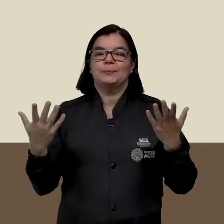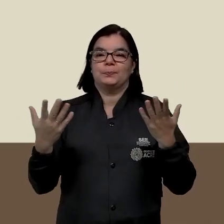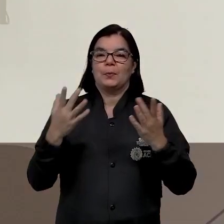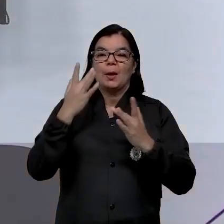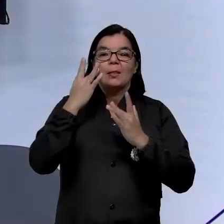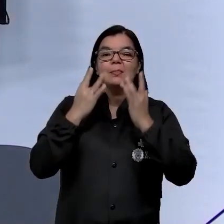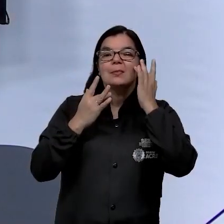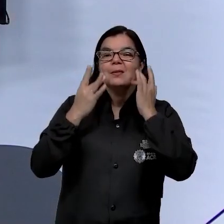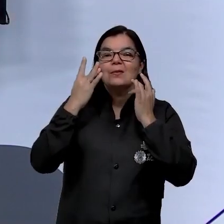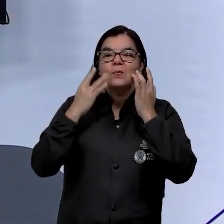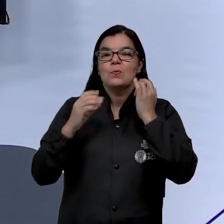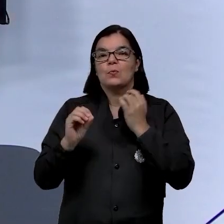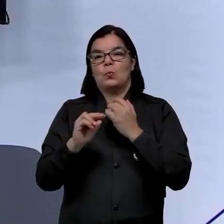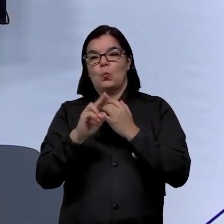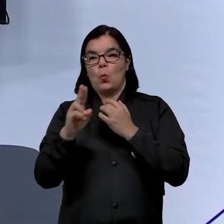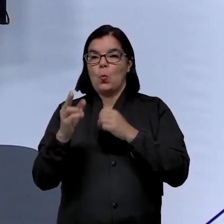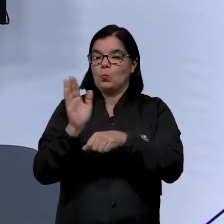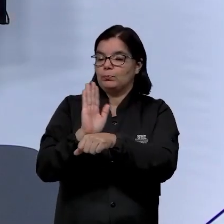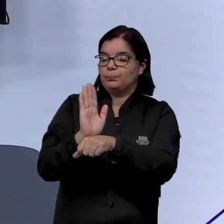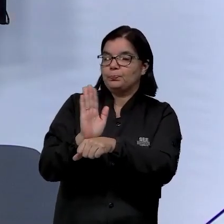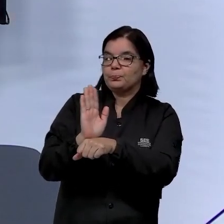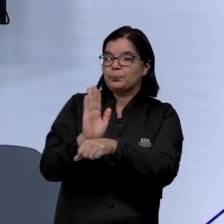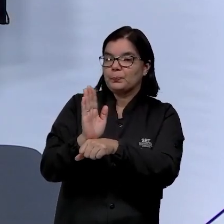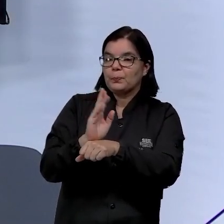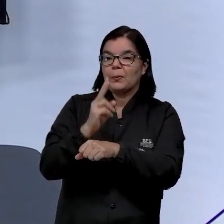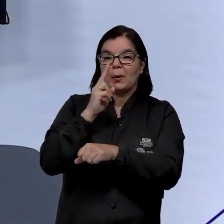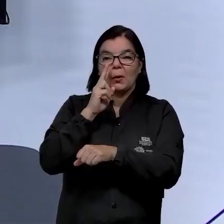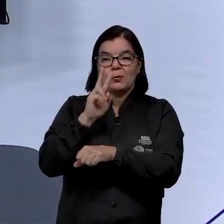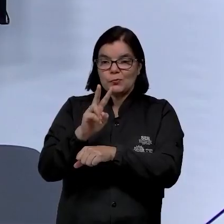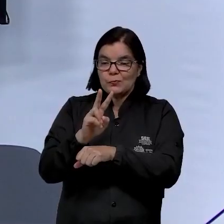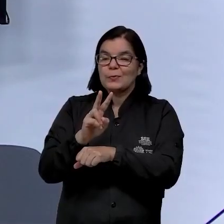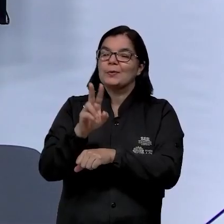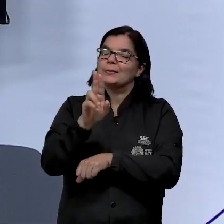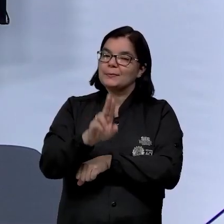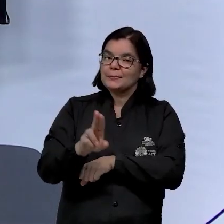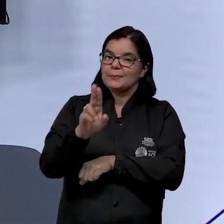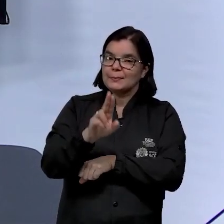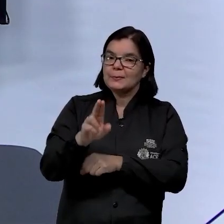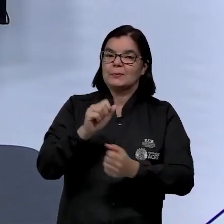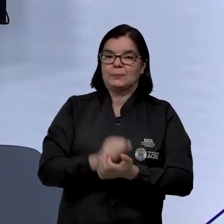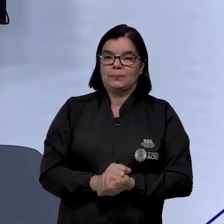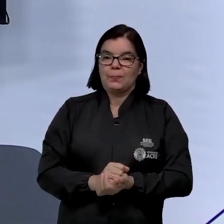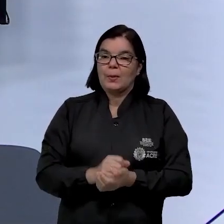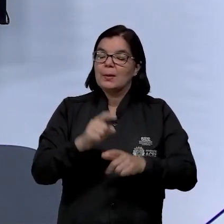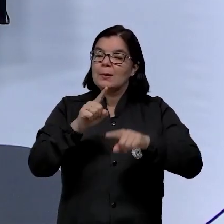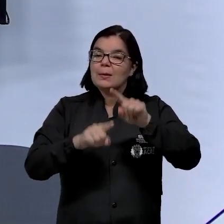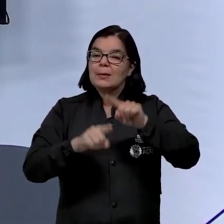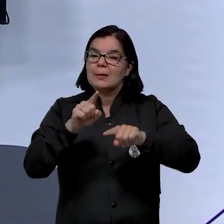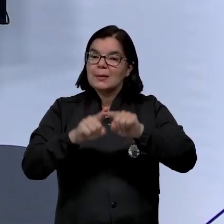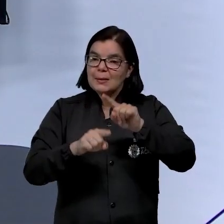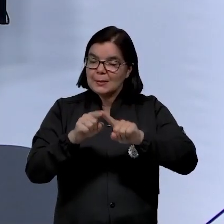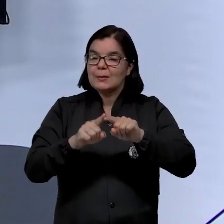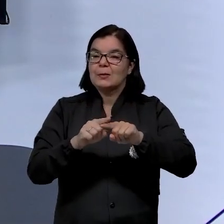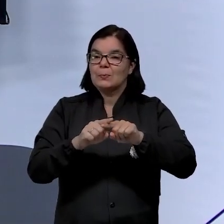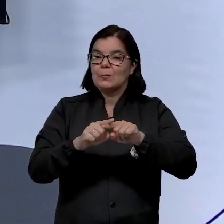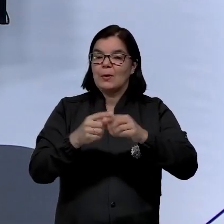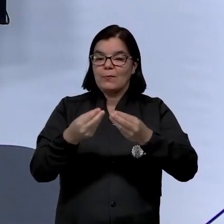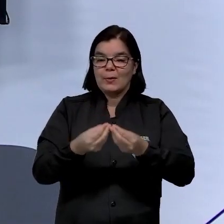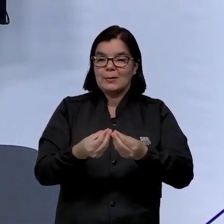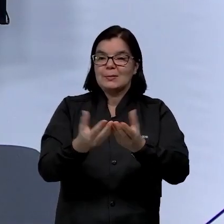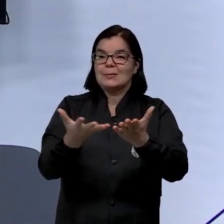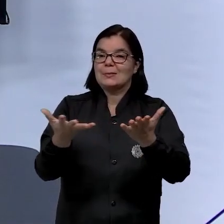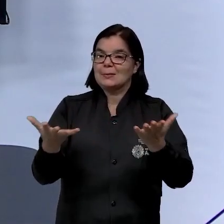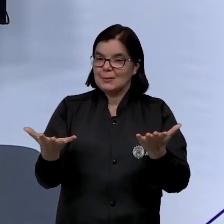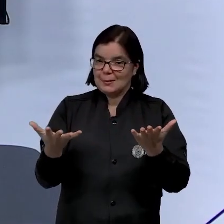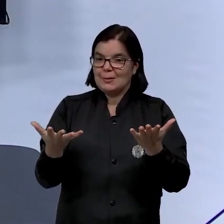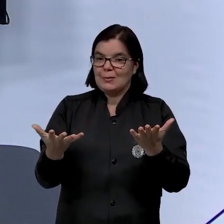peça teatral ou de um filme, de um vídeo que eu gostaria de usar. E esse material ele vai ser distribuído